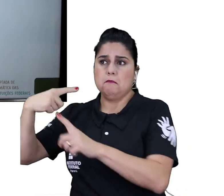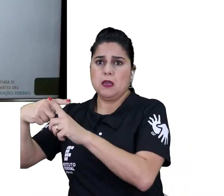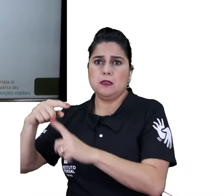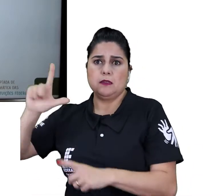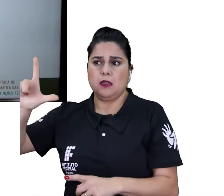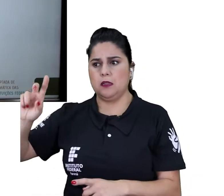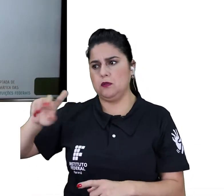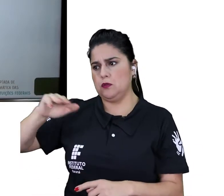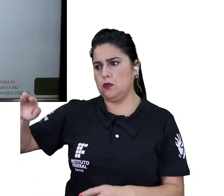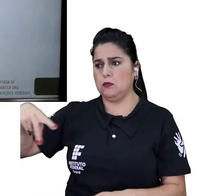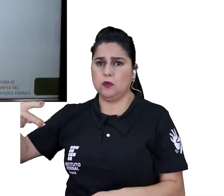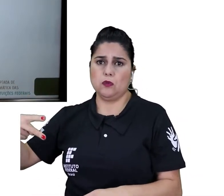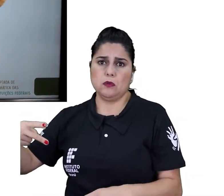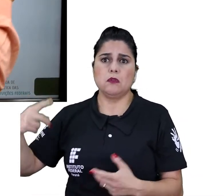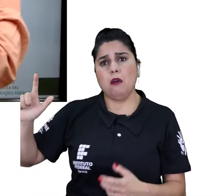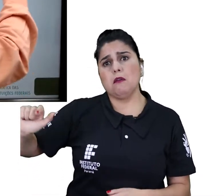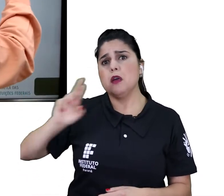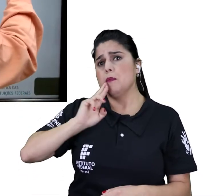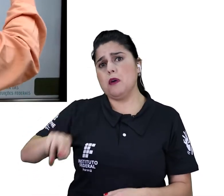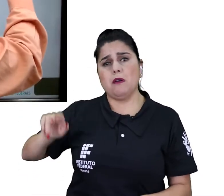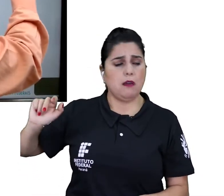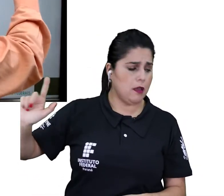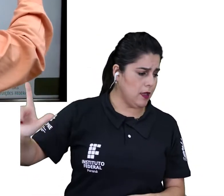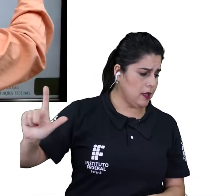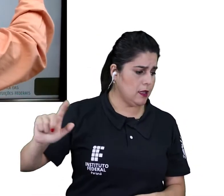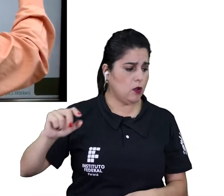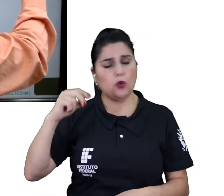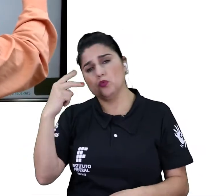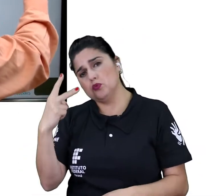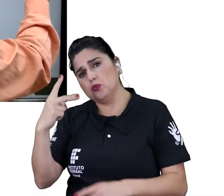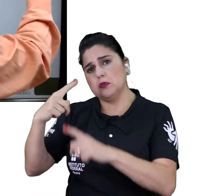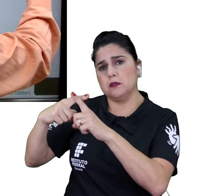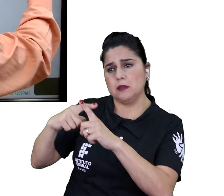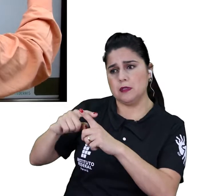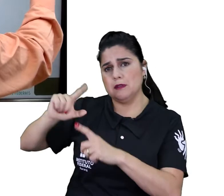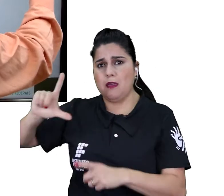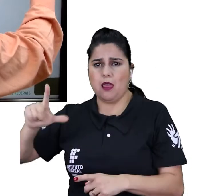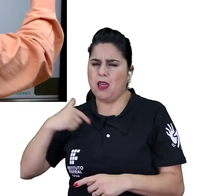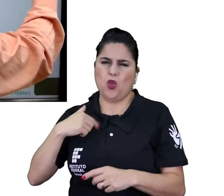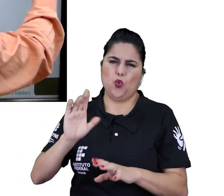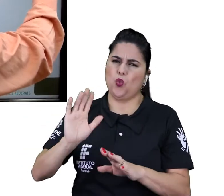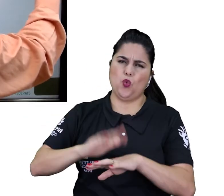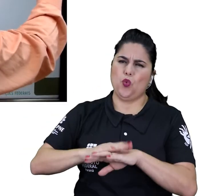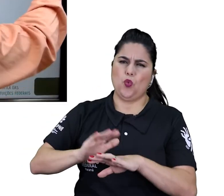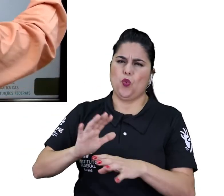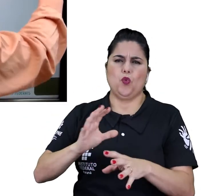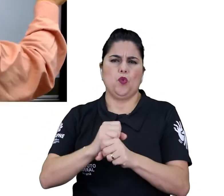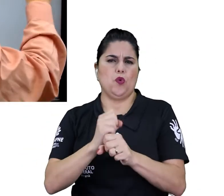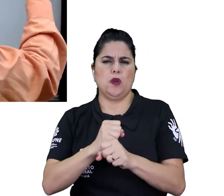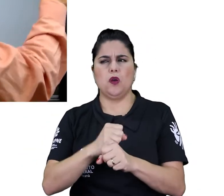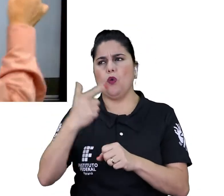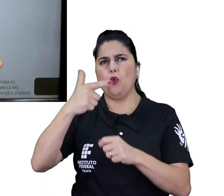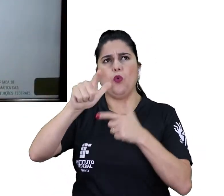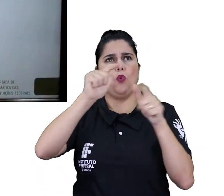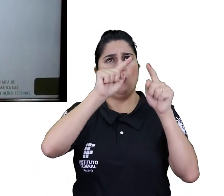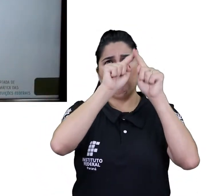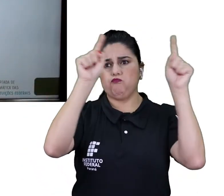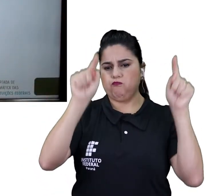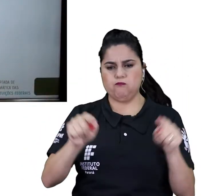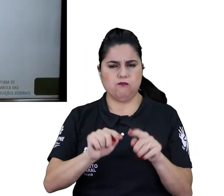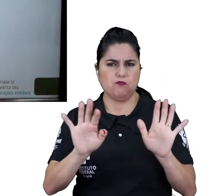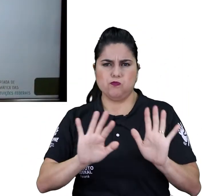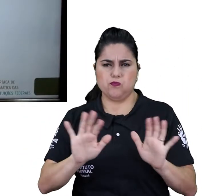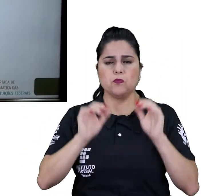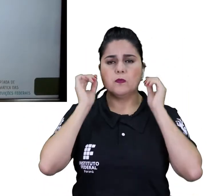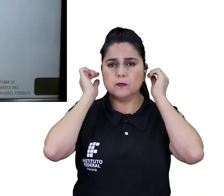Mais L, de novo, 2 vezes L. Eu não vou calcular os outros perímetros.